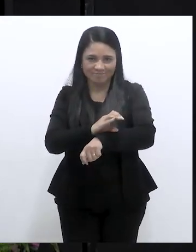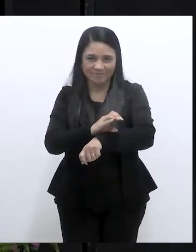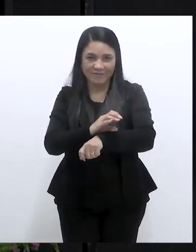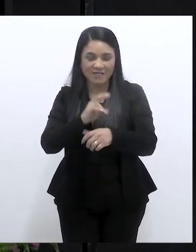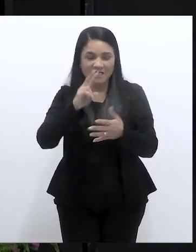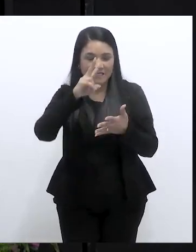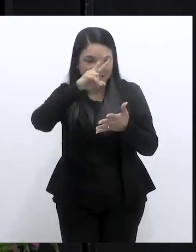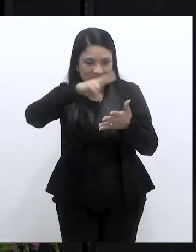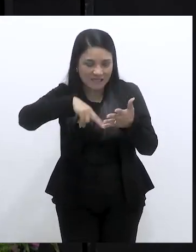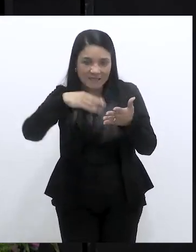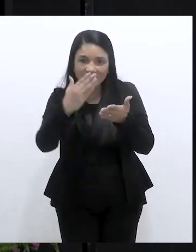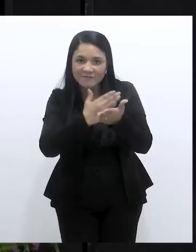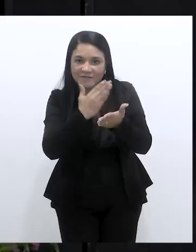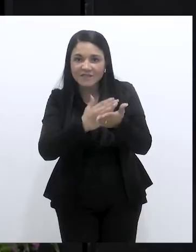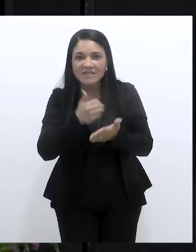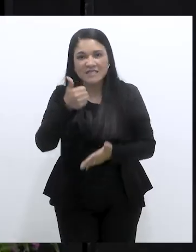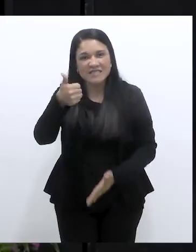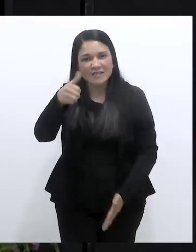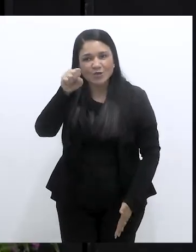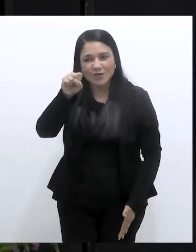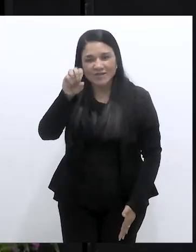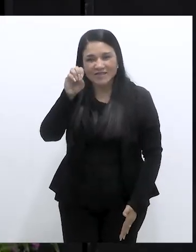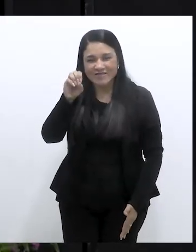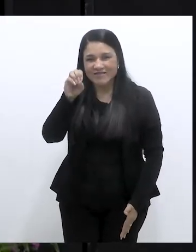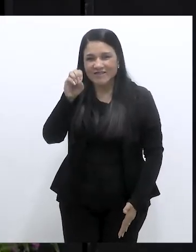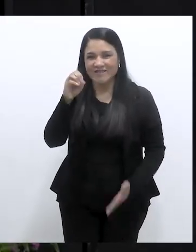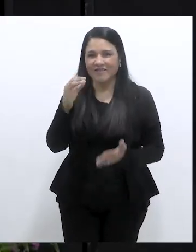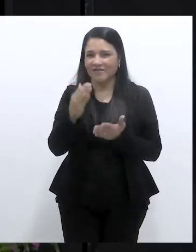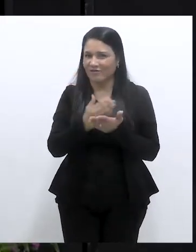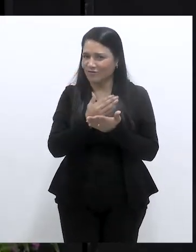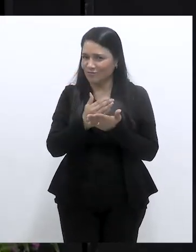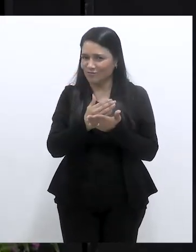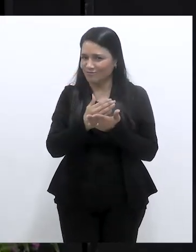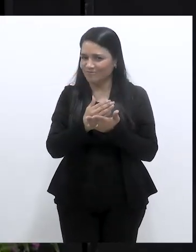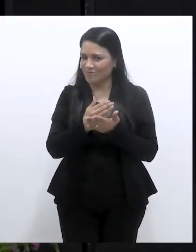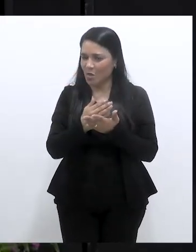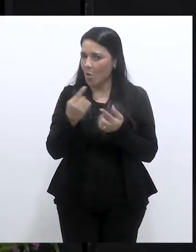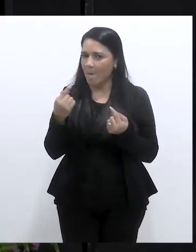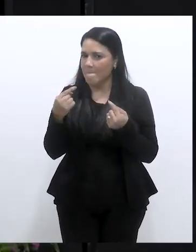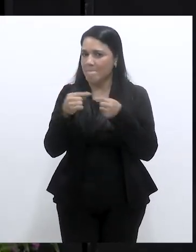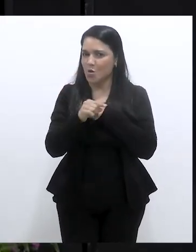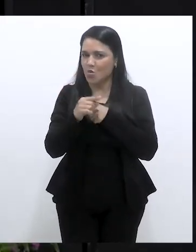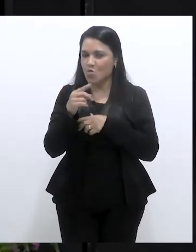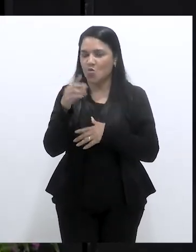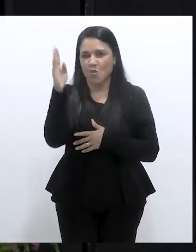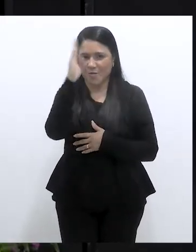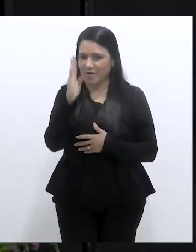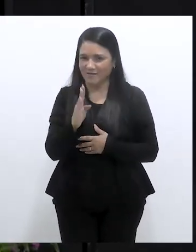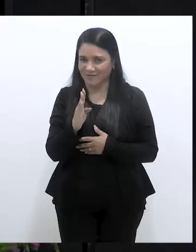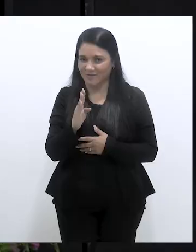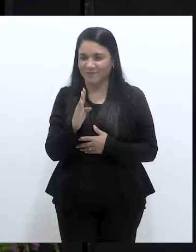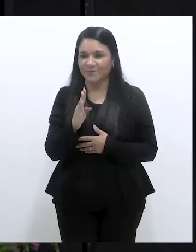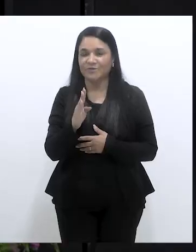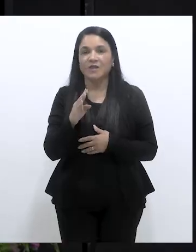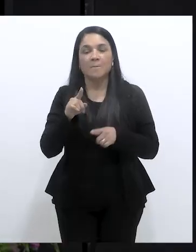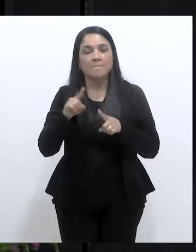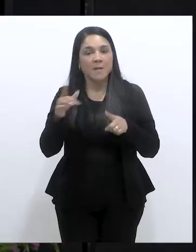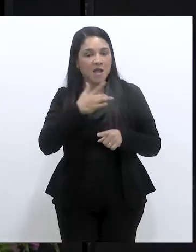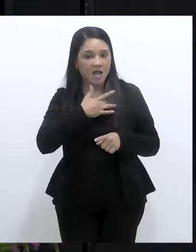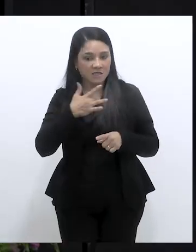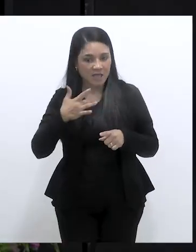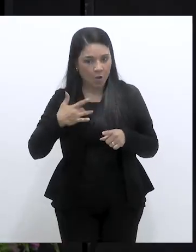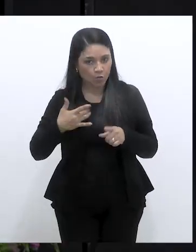cultura, sim, porque você leu sim. 180 livros. Isso não é a média do nosso país. Mas a saúde que